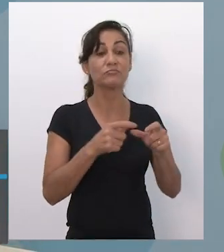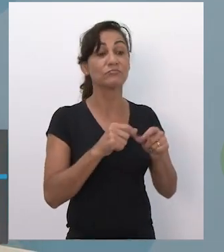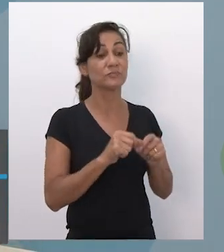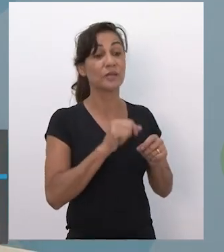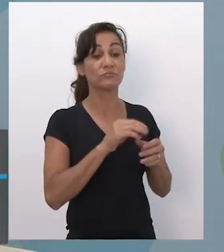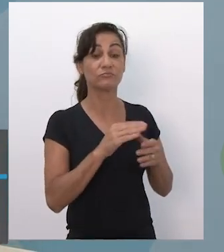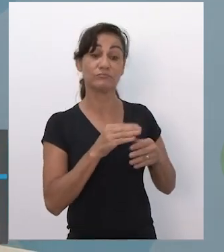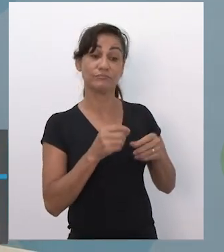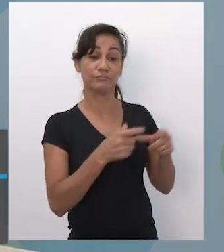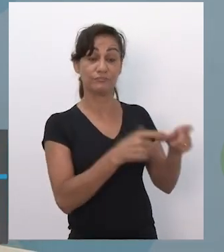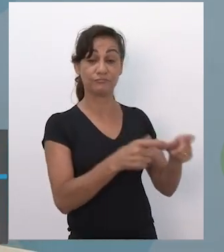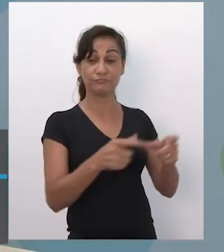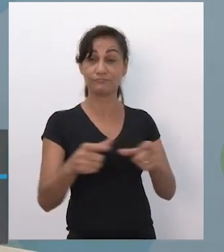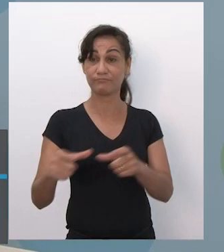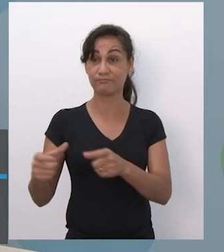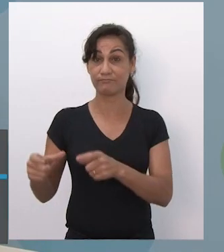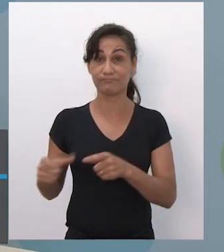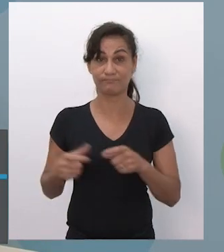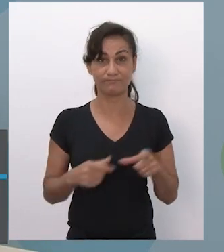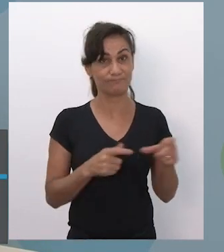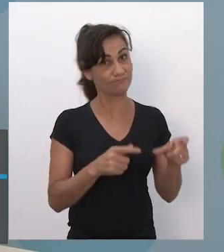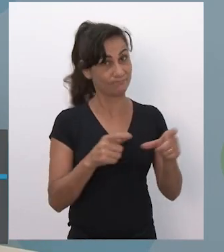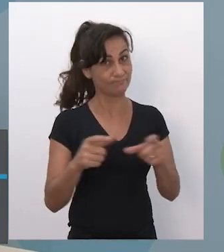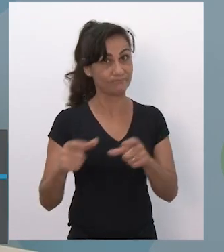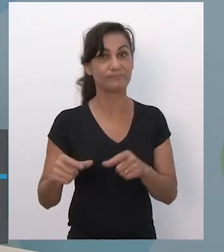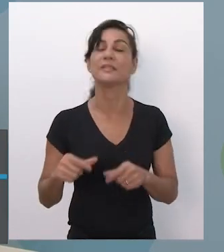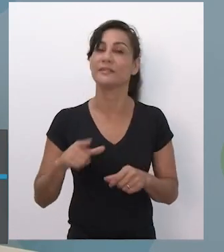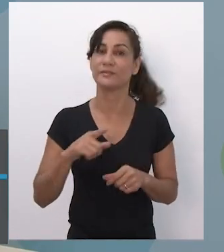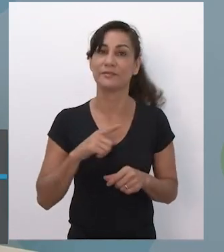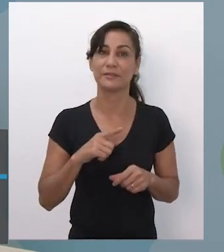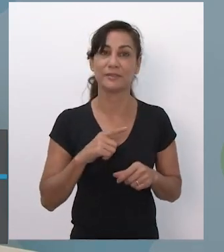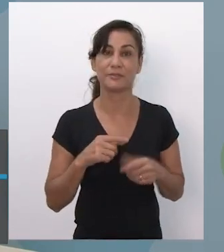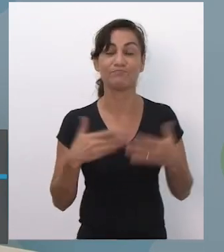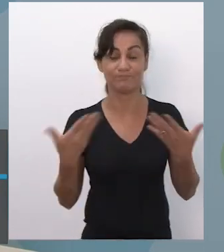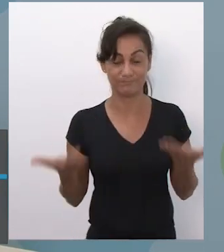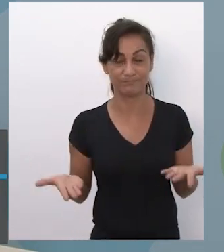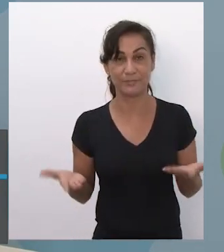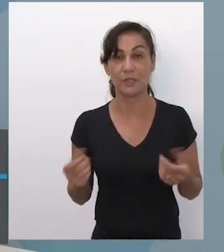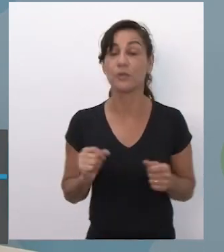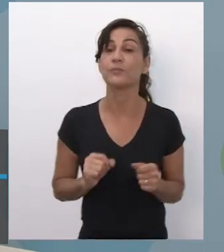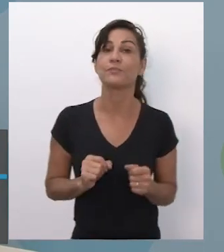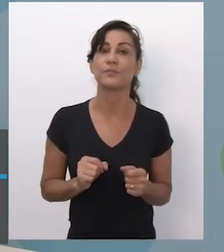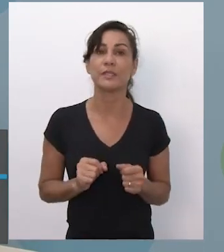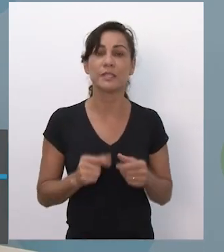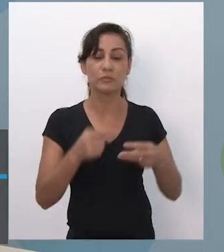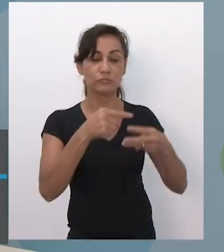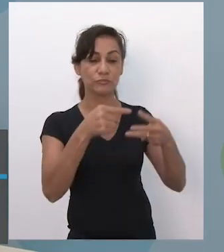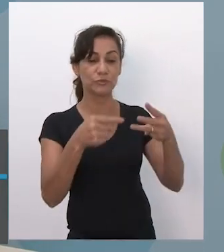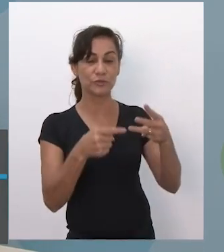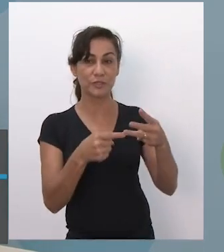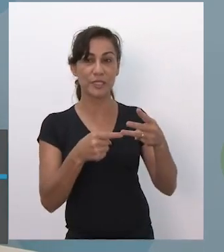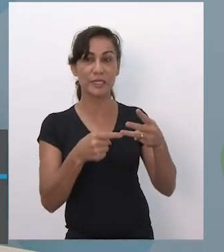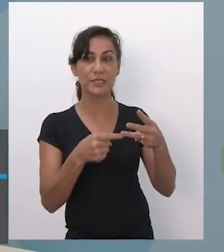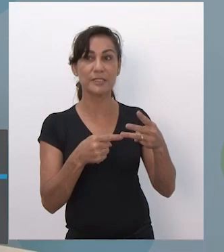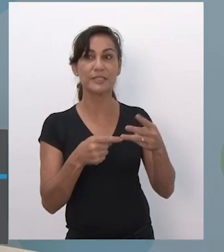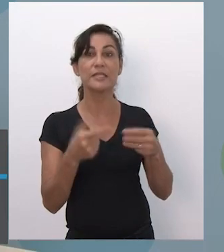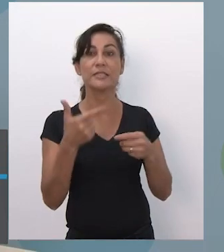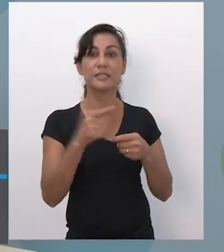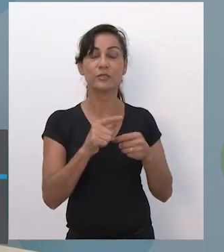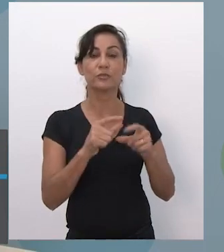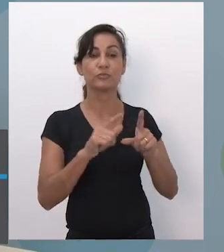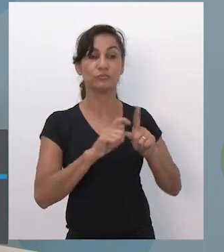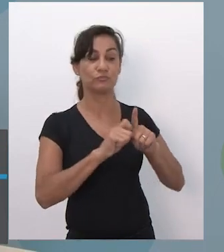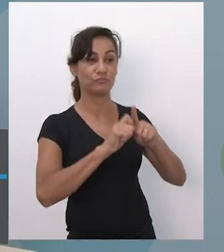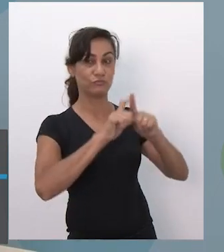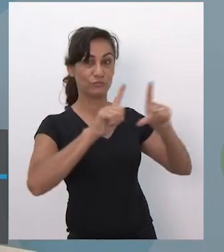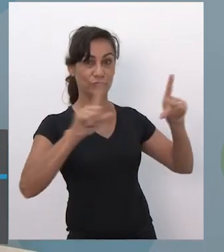esse princípio de distribuição trata principalmente disso. E os outros 3 faltantes estão no próximo slide,